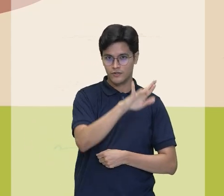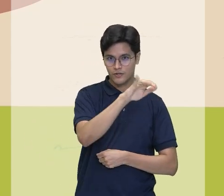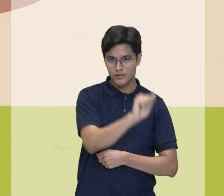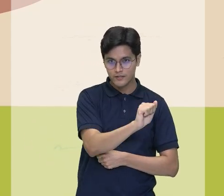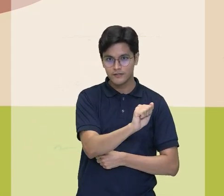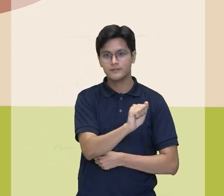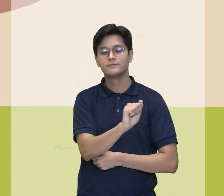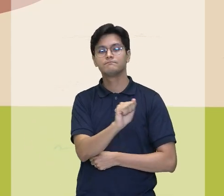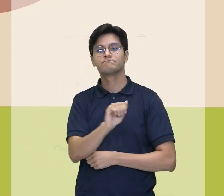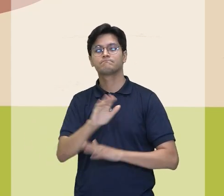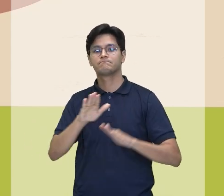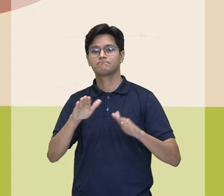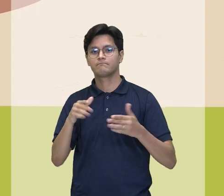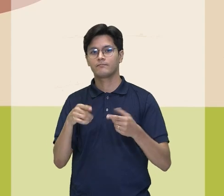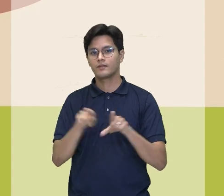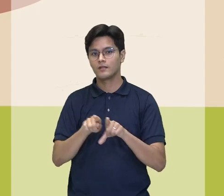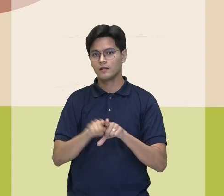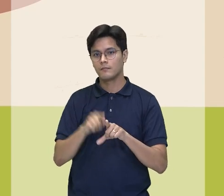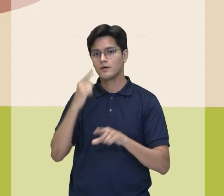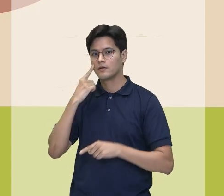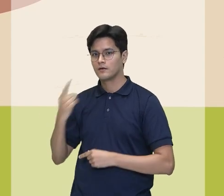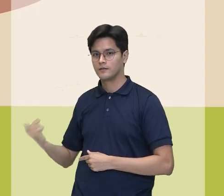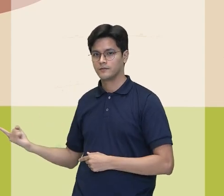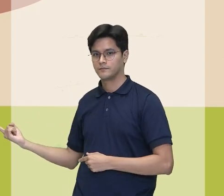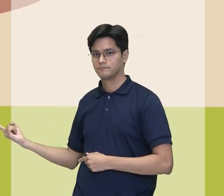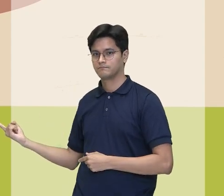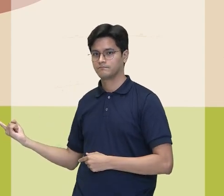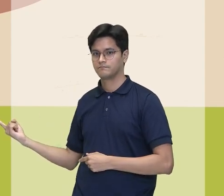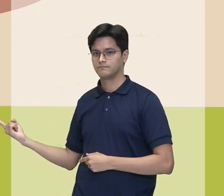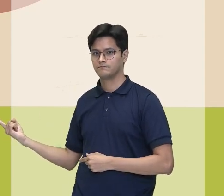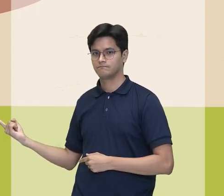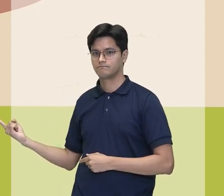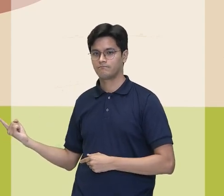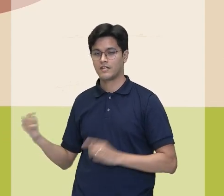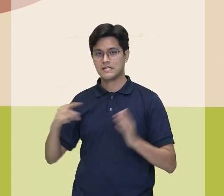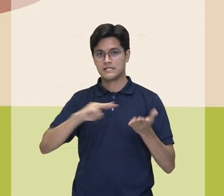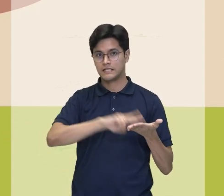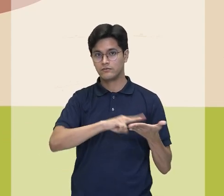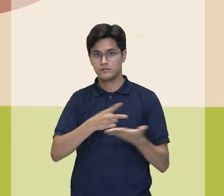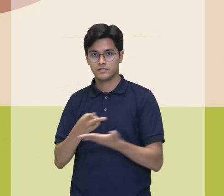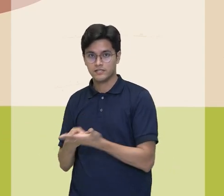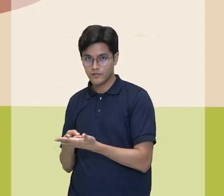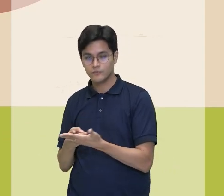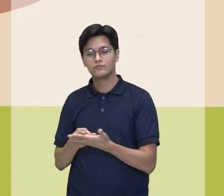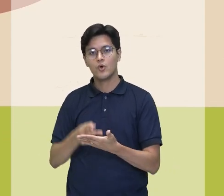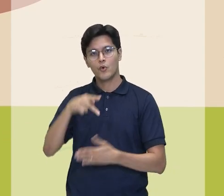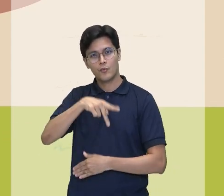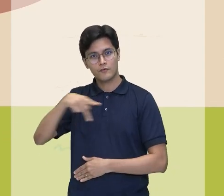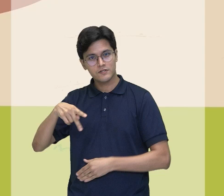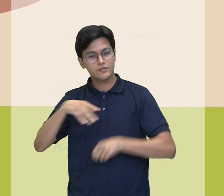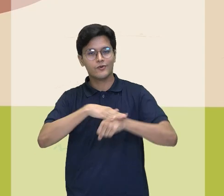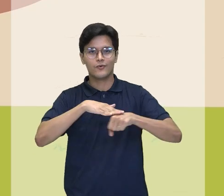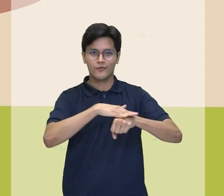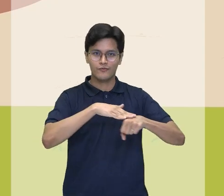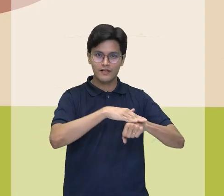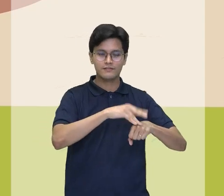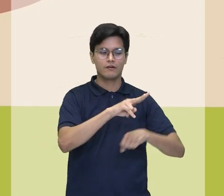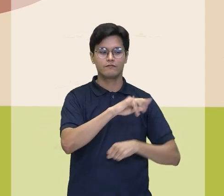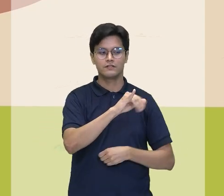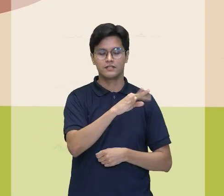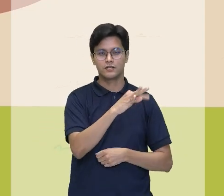O professor conversa com ela, não é? Conversa com a